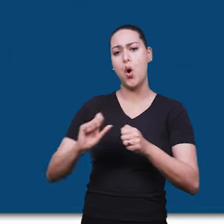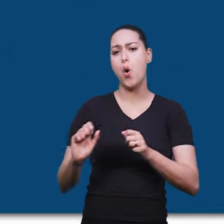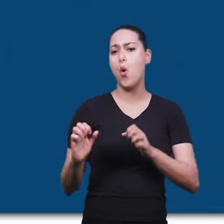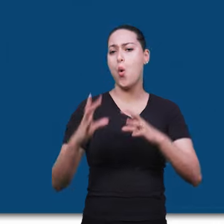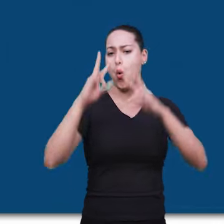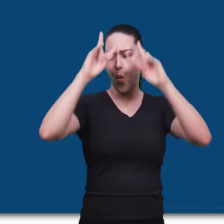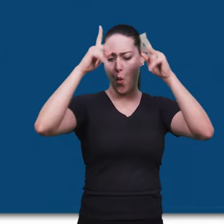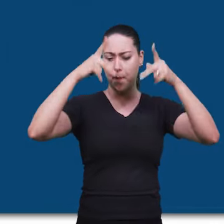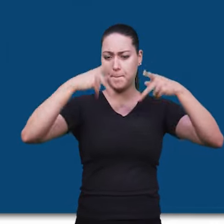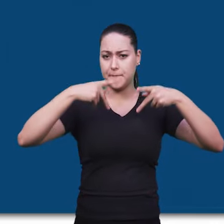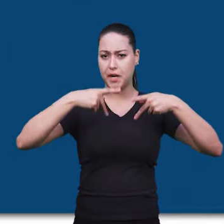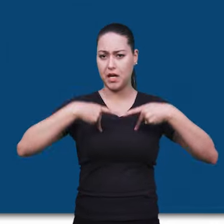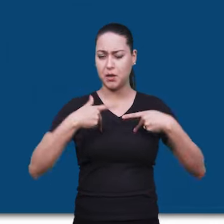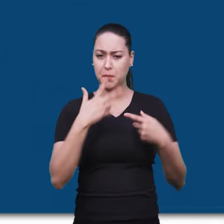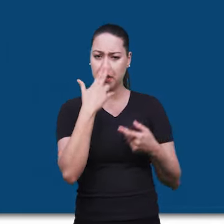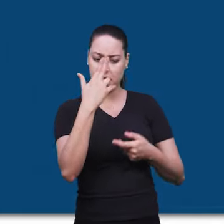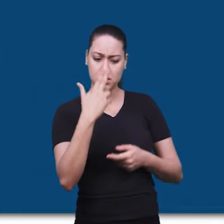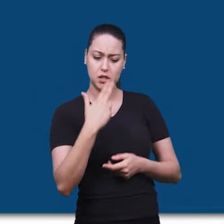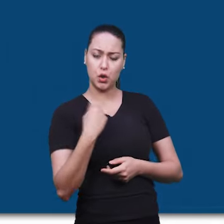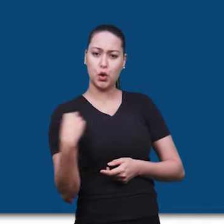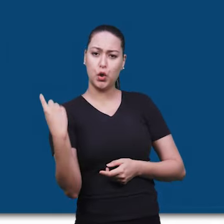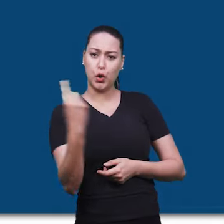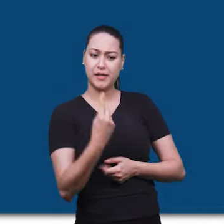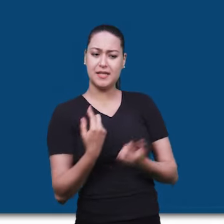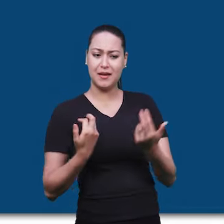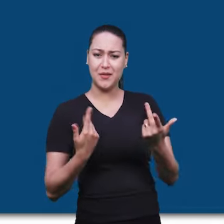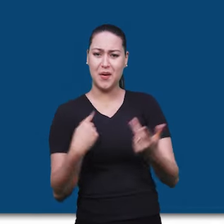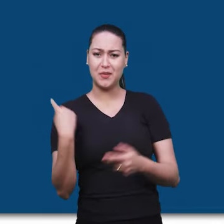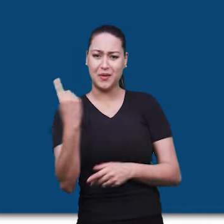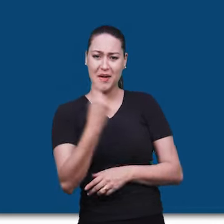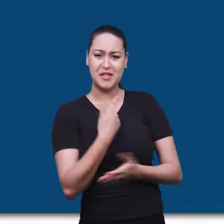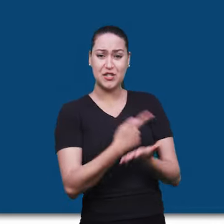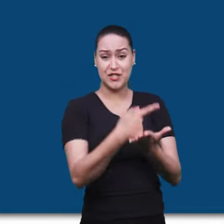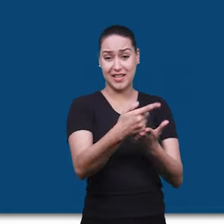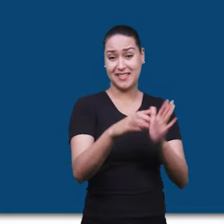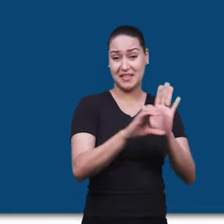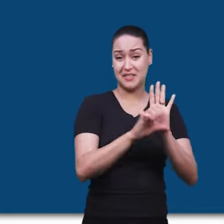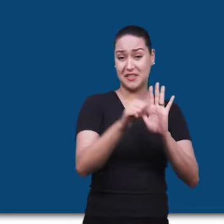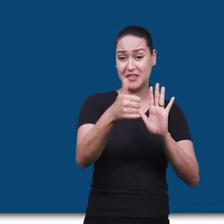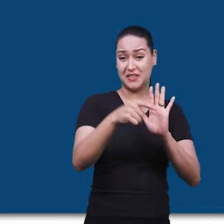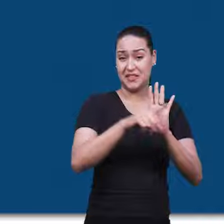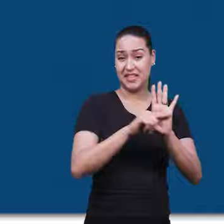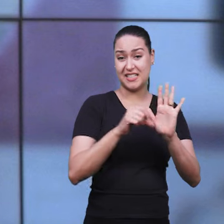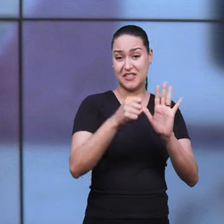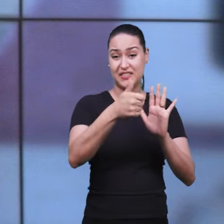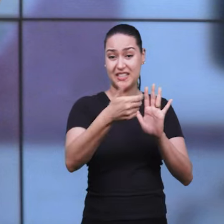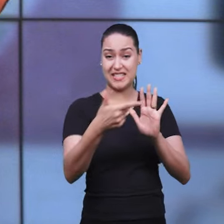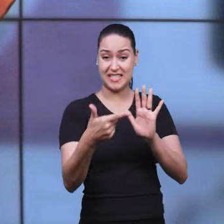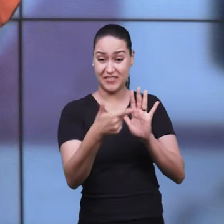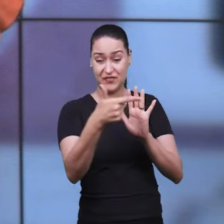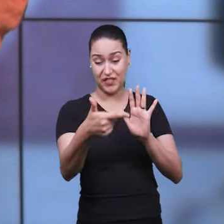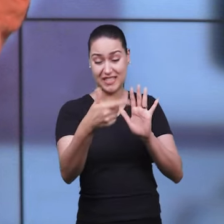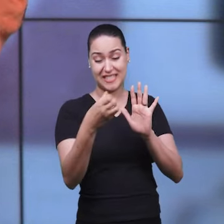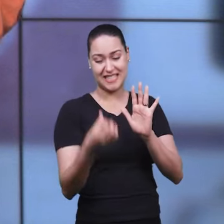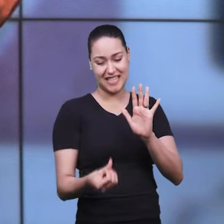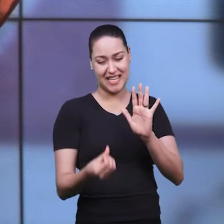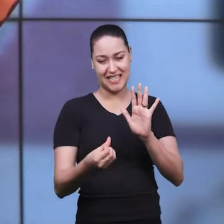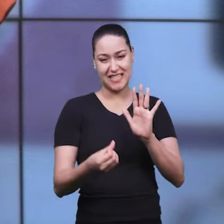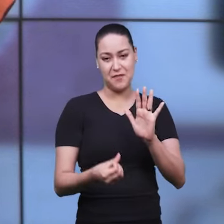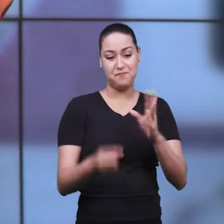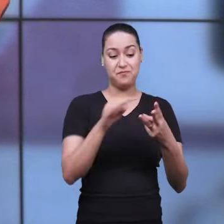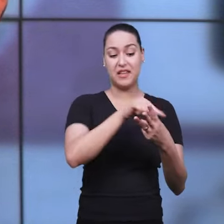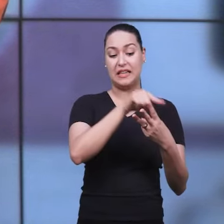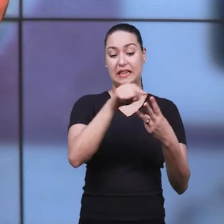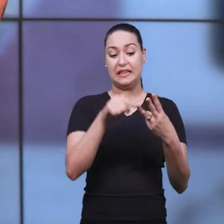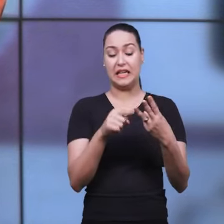imagem, conforme a nossa semelhança. Gênesis 1:26. Assim, vamos destacar